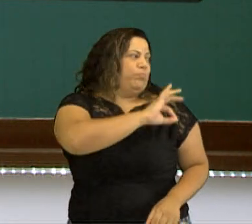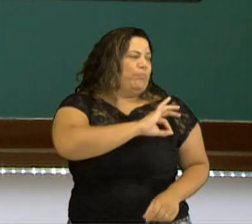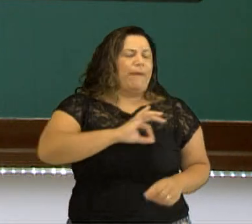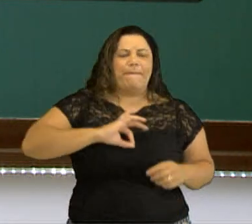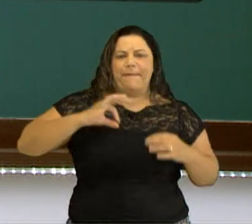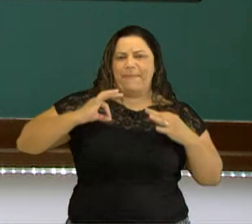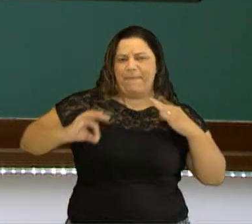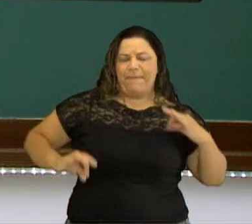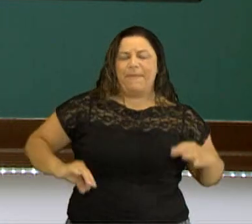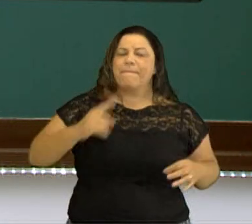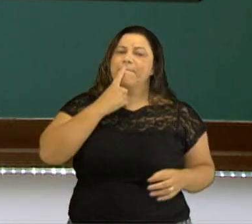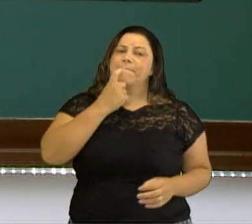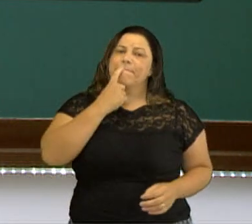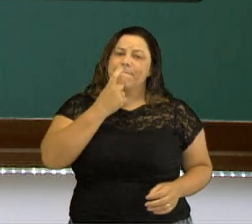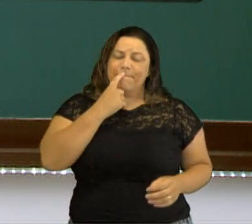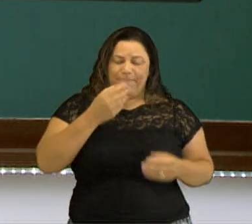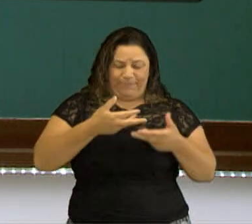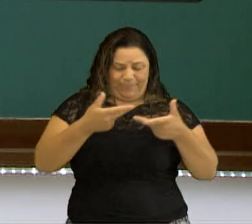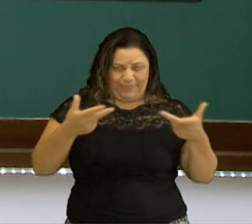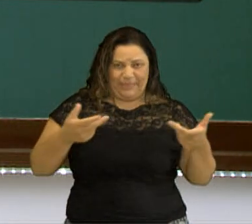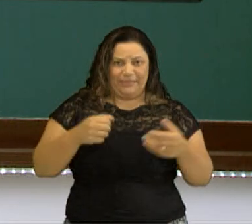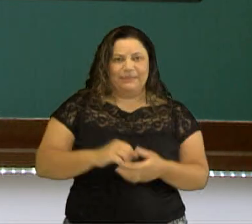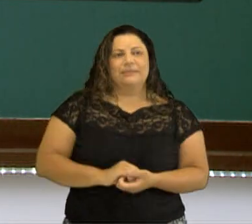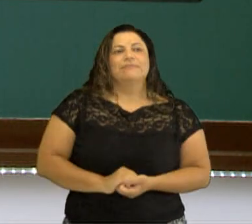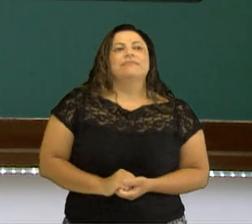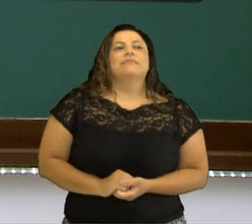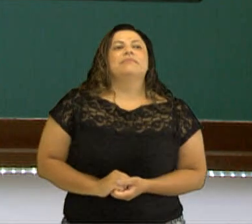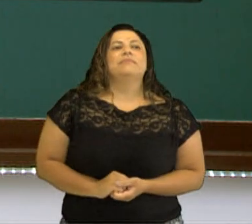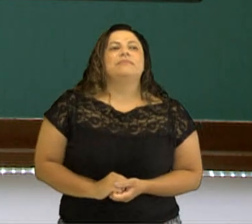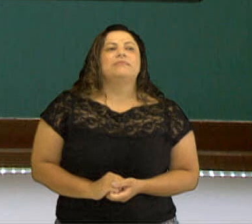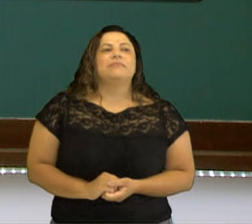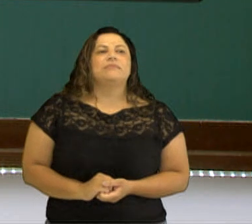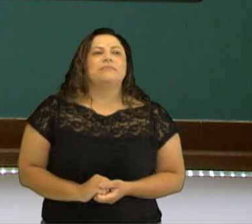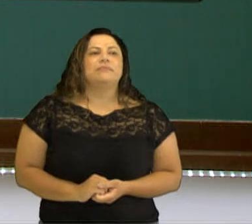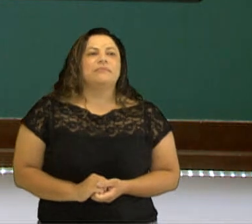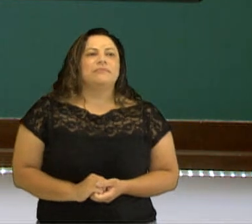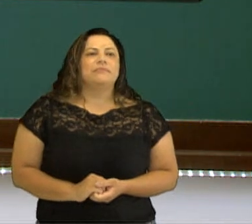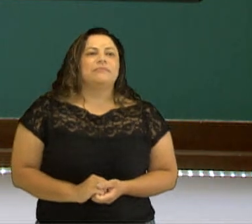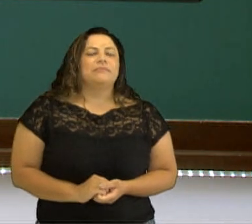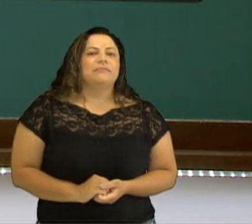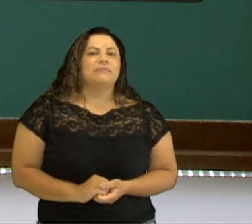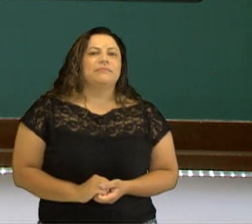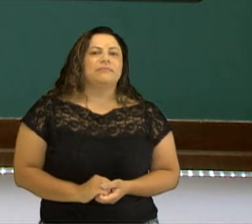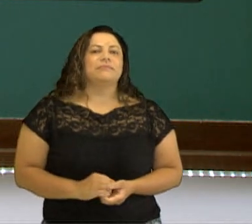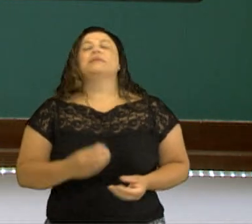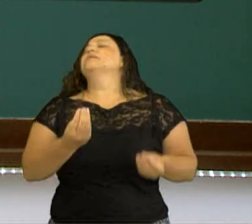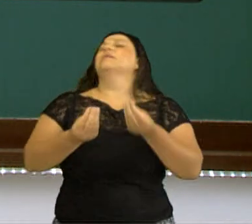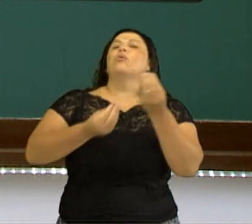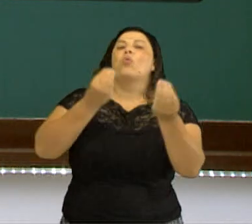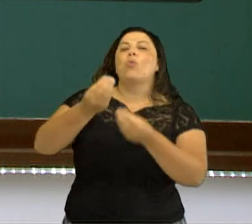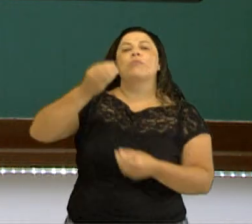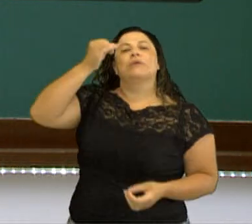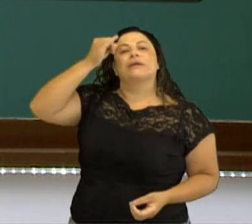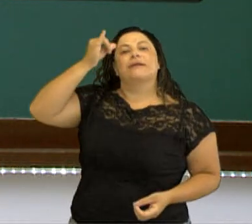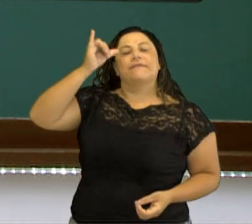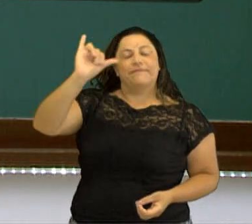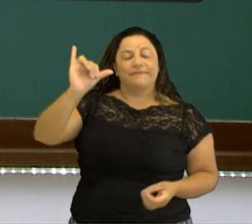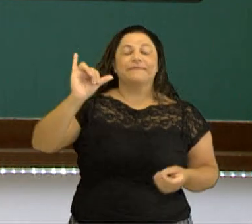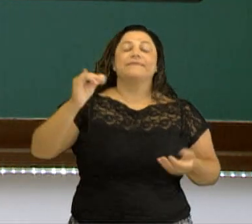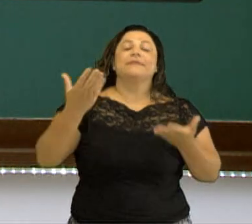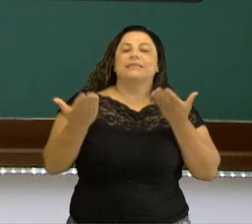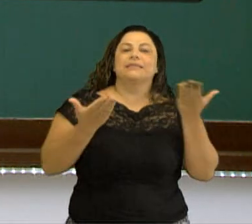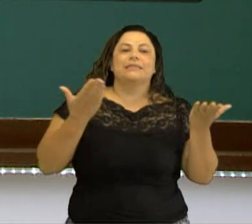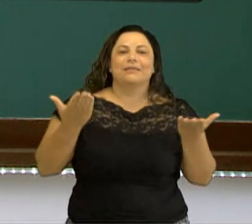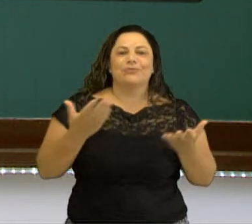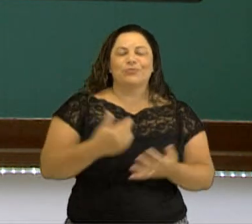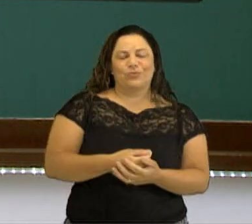têm essa transmissão via gotículas aéreas. Então, como que a gente pode prevenir? Existem